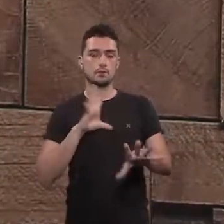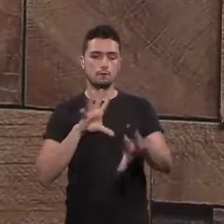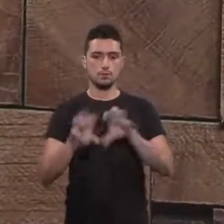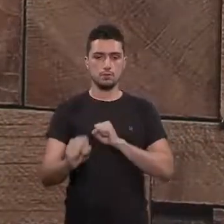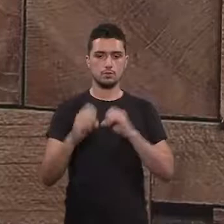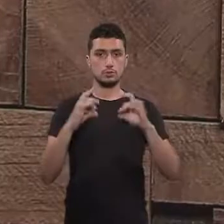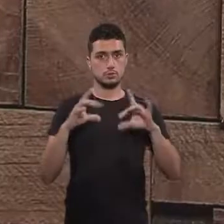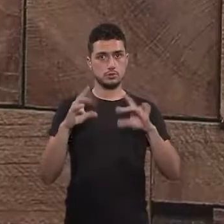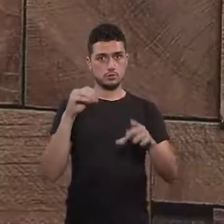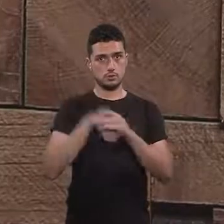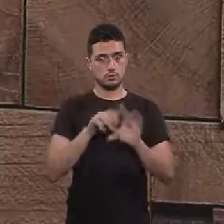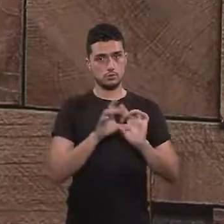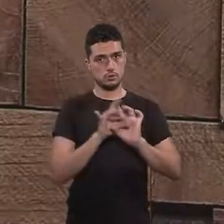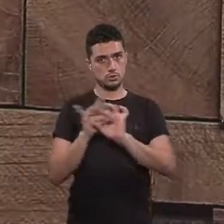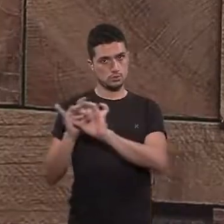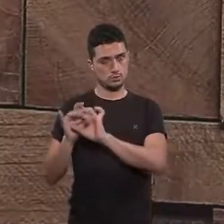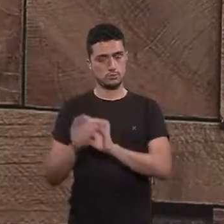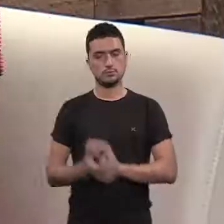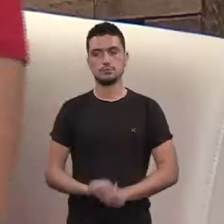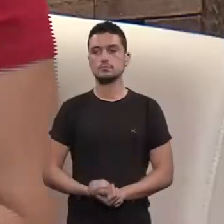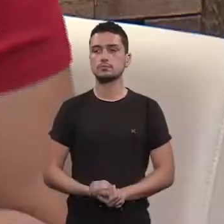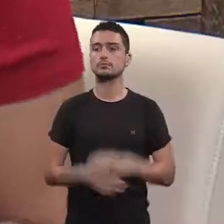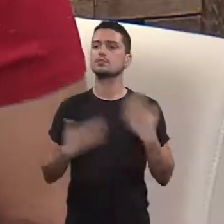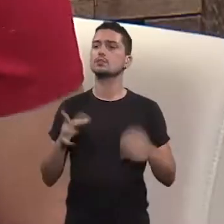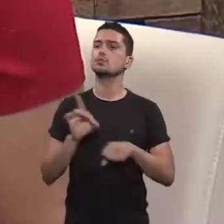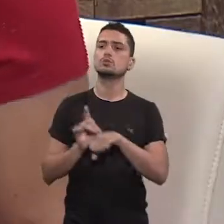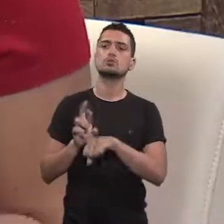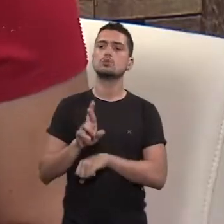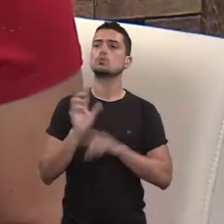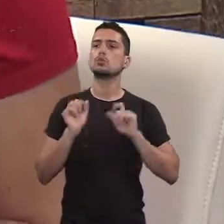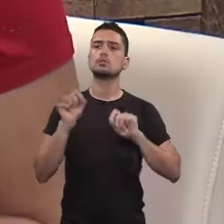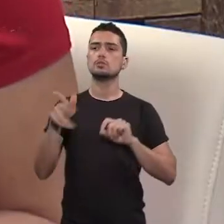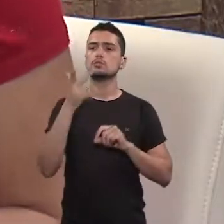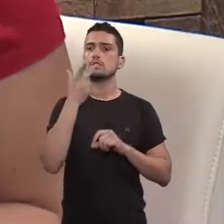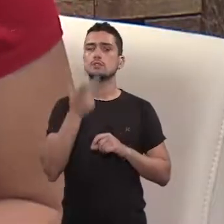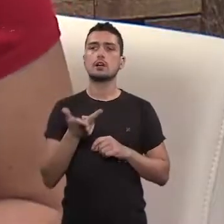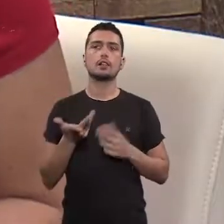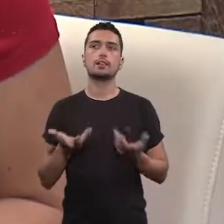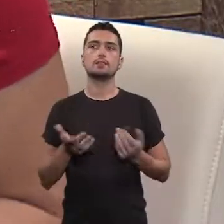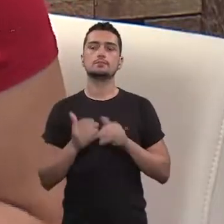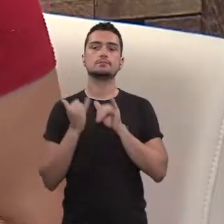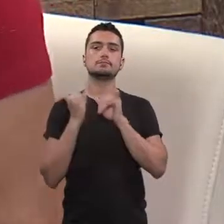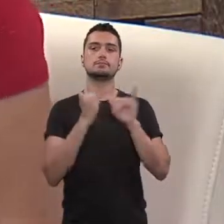formação específica nesse contexto. E aí, doutor, o que o senhor diria